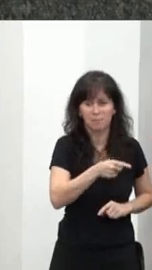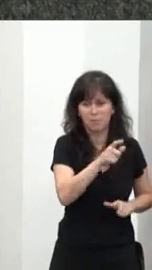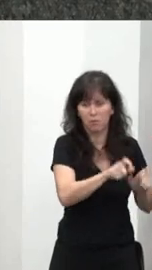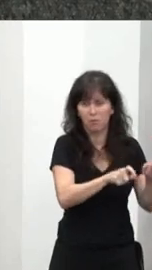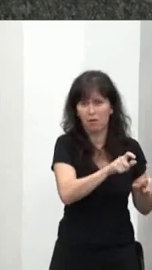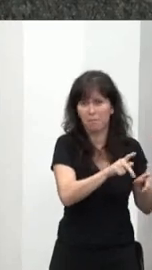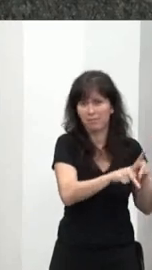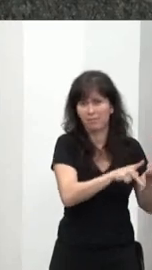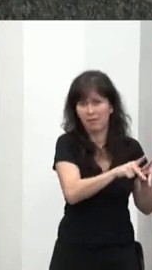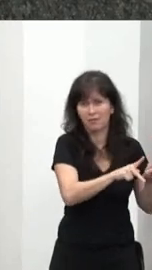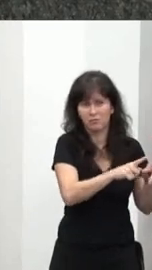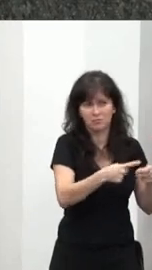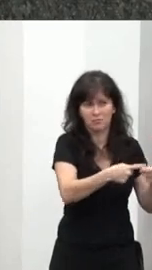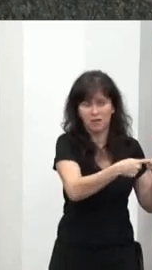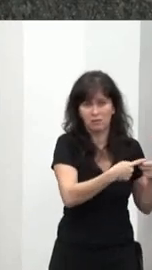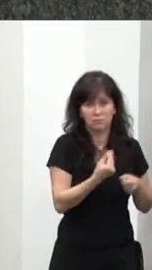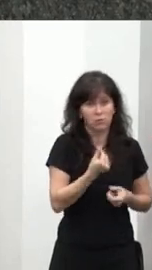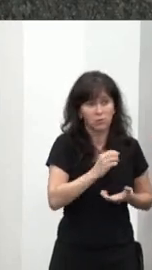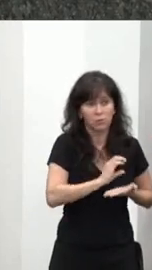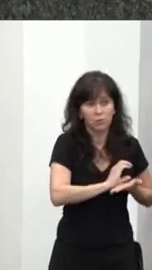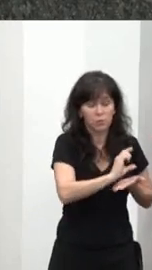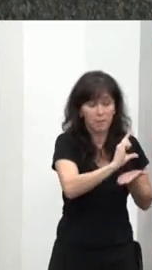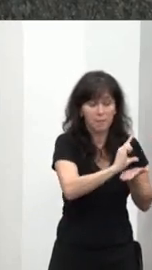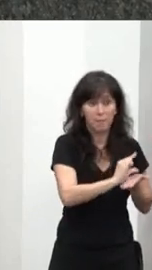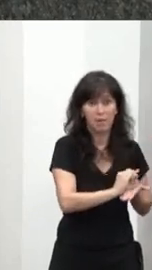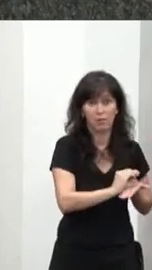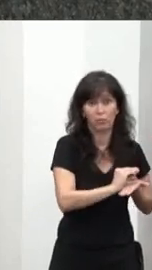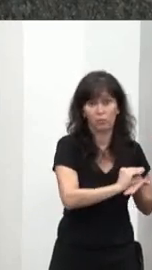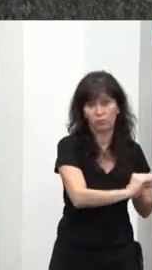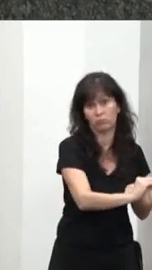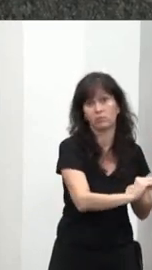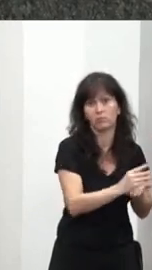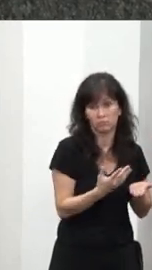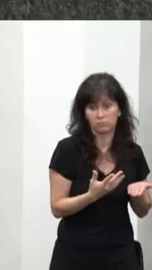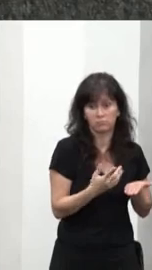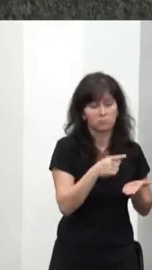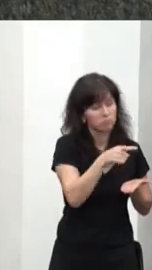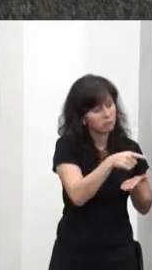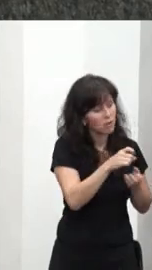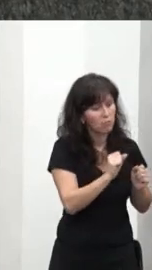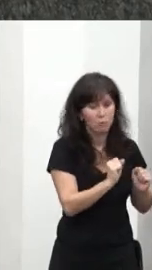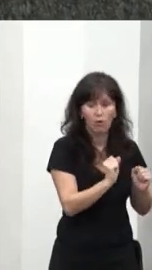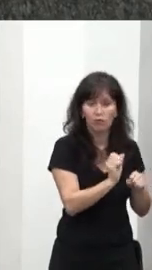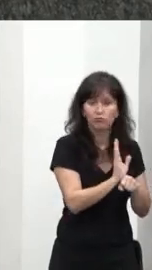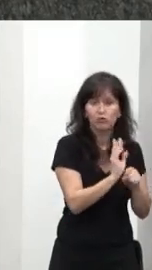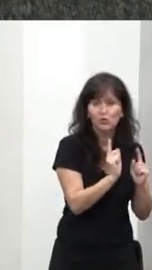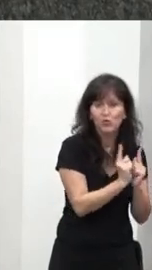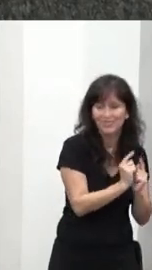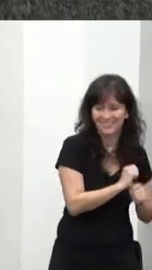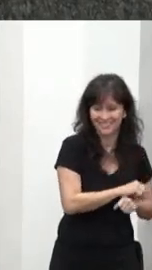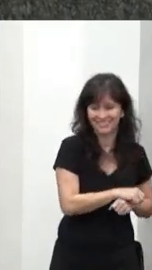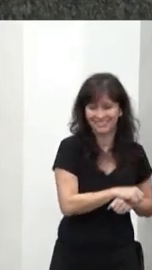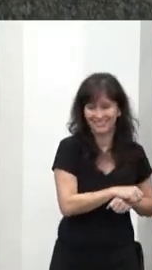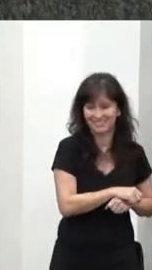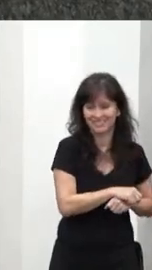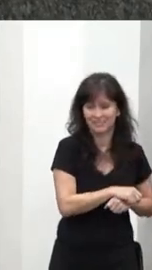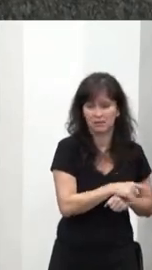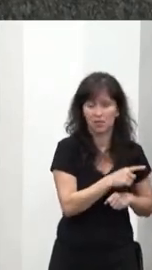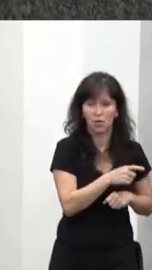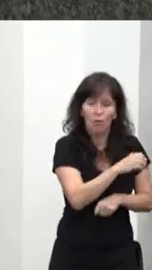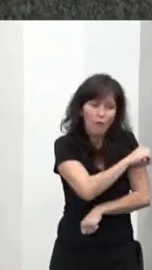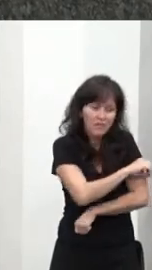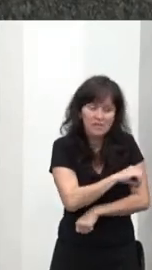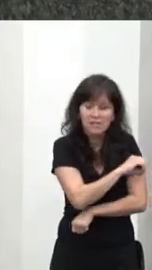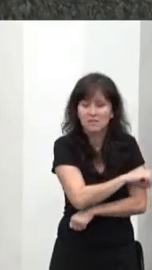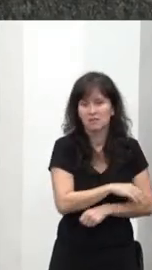receber um recurso menor para esse município a gente vai ter que começar dá para fazer um curto um prêmio um oficina né vai ter que pensar